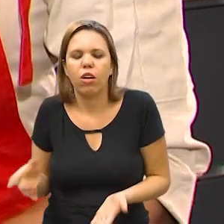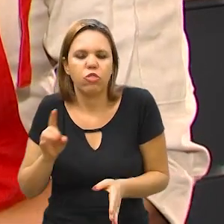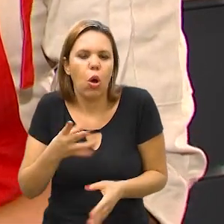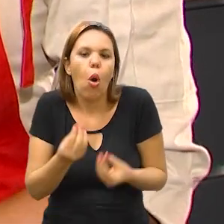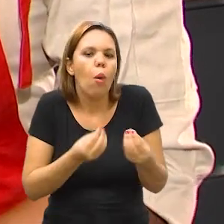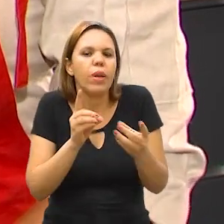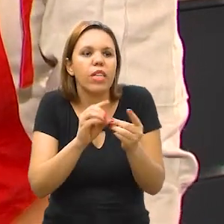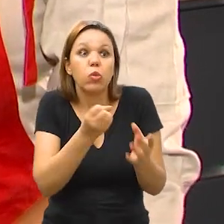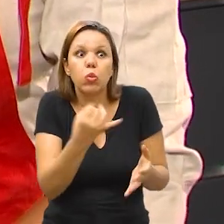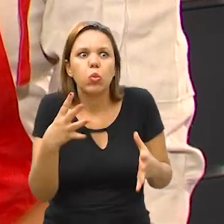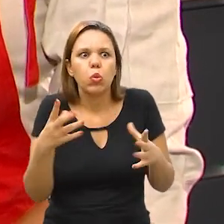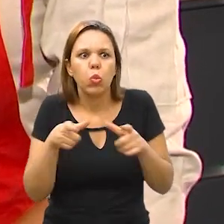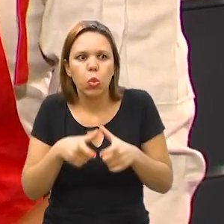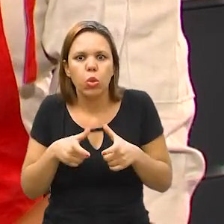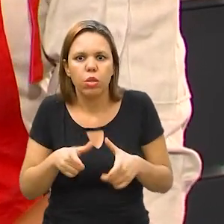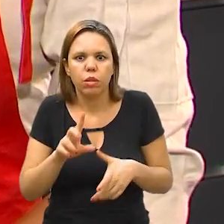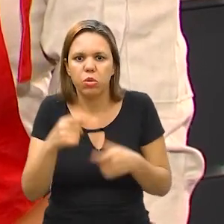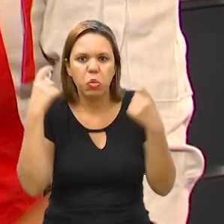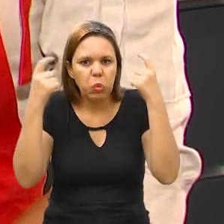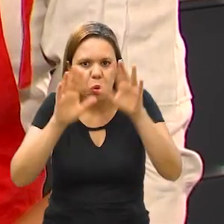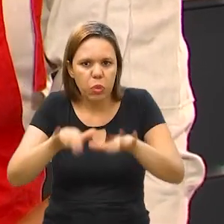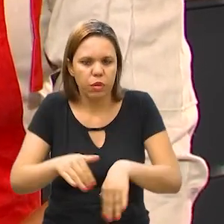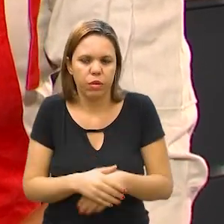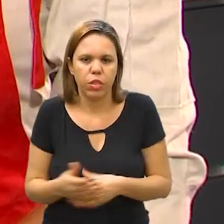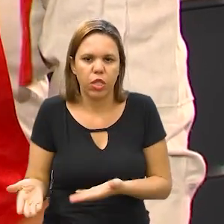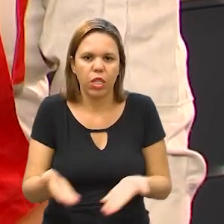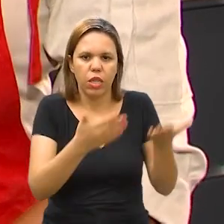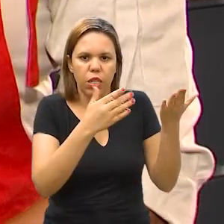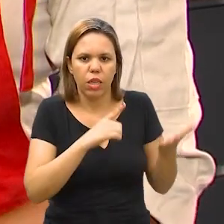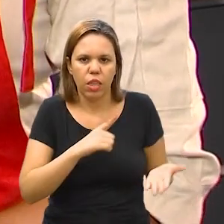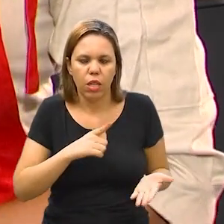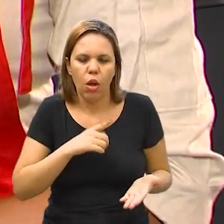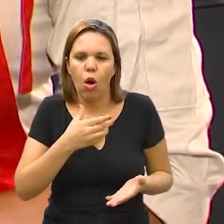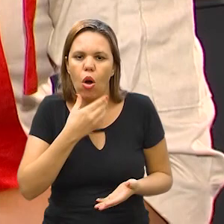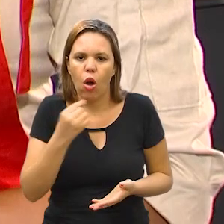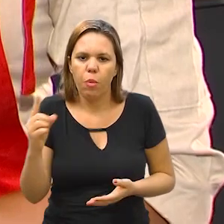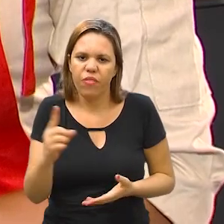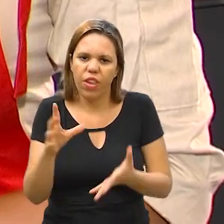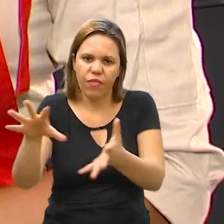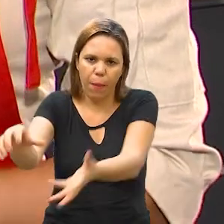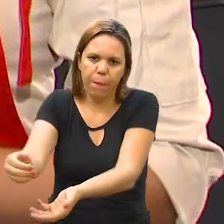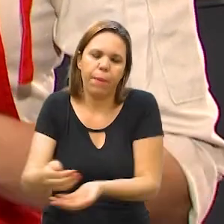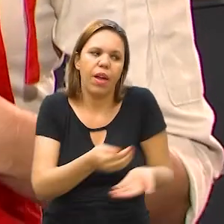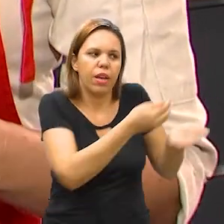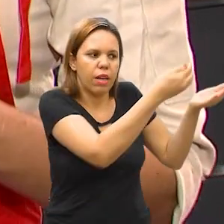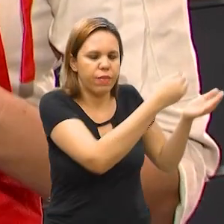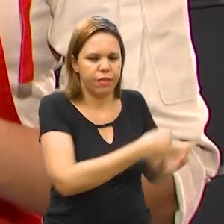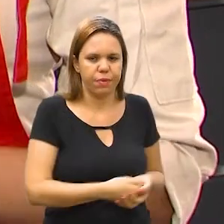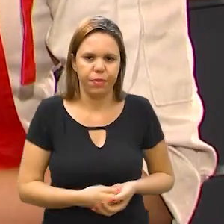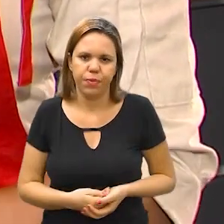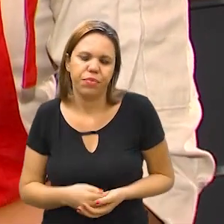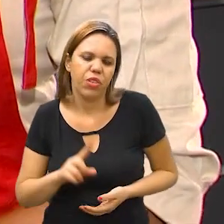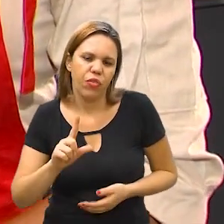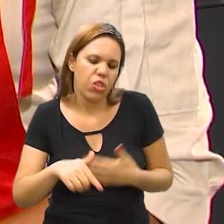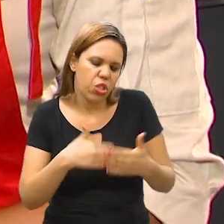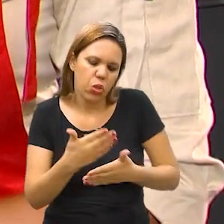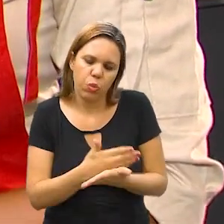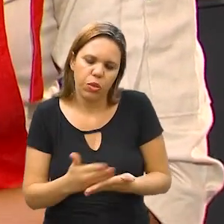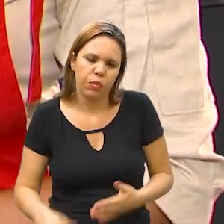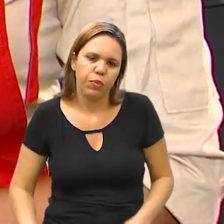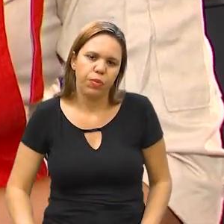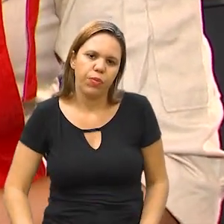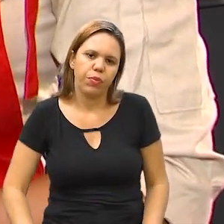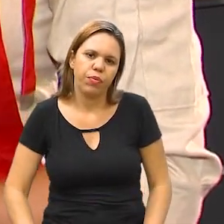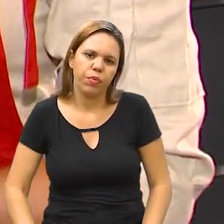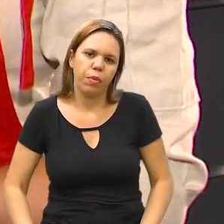tenho como atender tudo isso. Ele falou, olha, você não precisa nem se preocupar com a entrega, porque a gente tem um rapaz que vai vir buscar. E foi assim que começou.